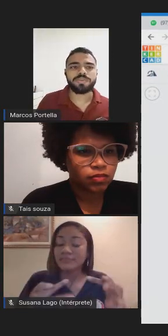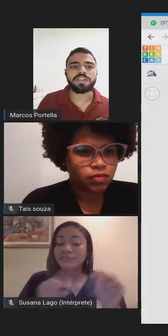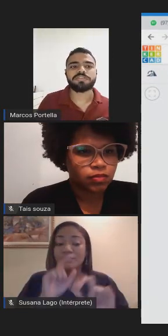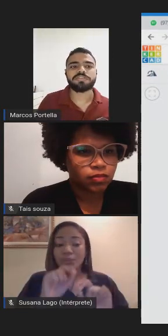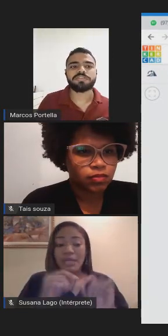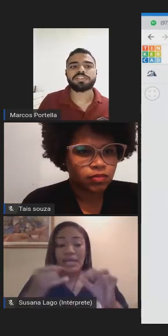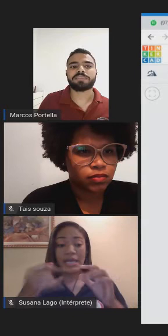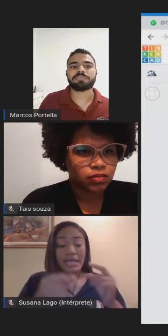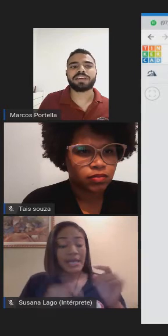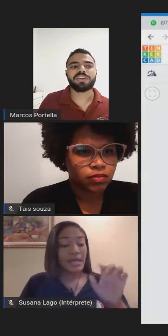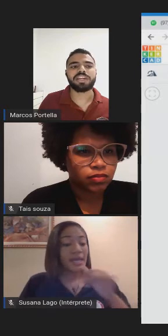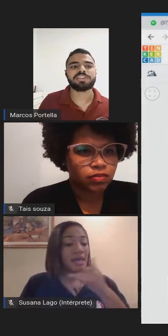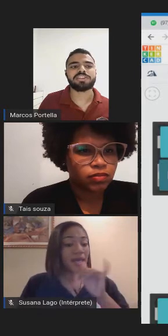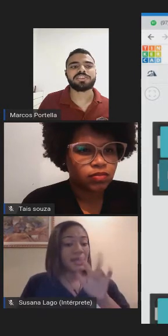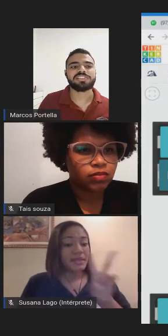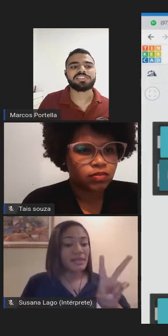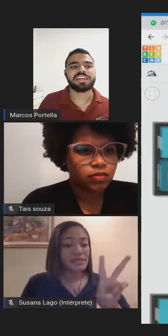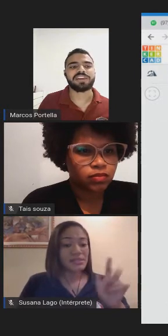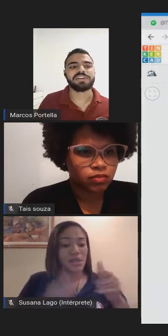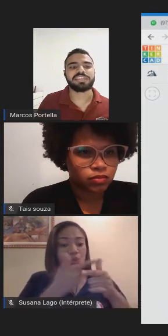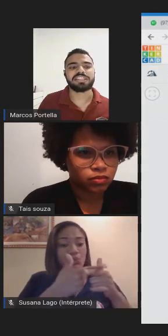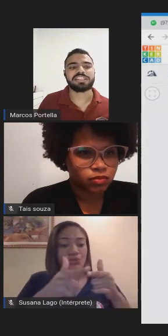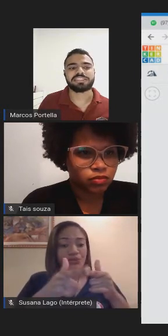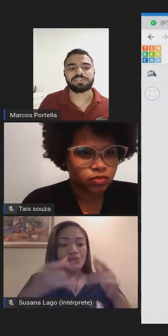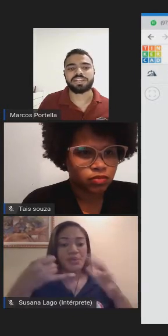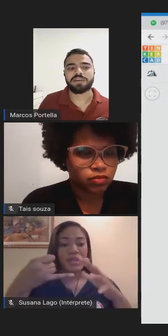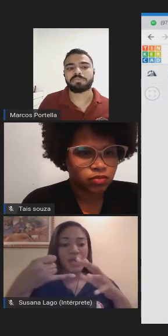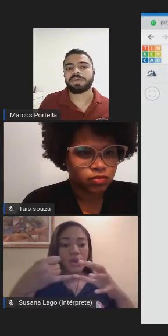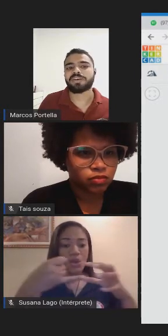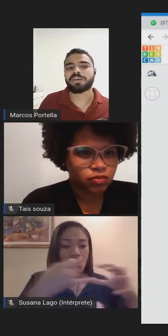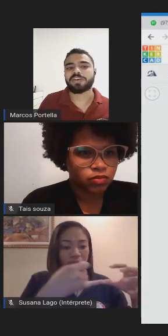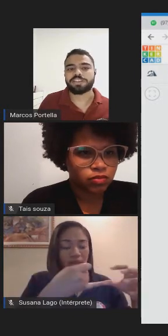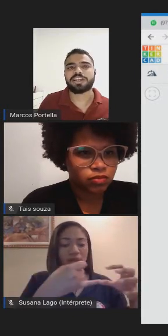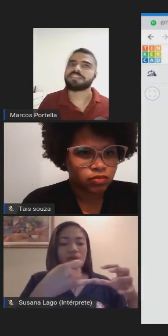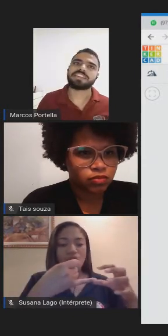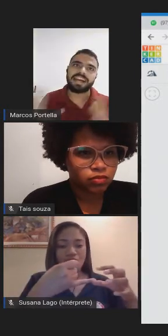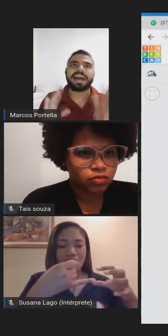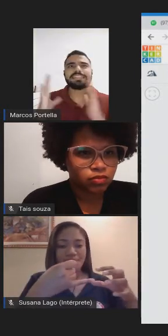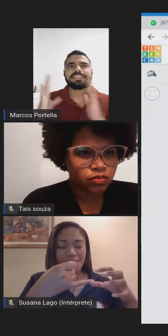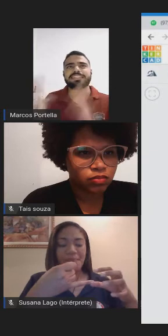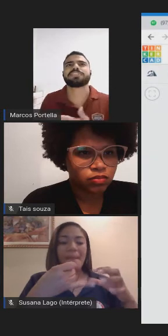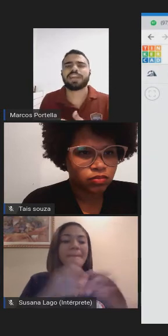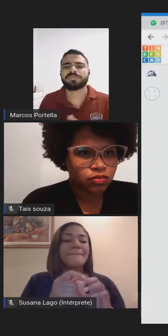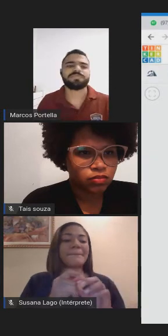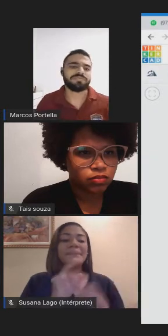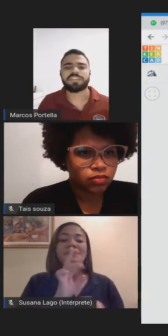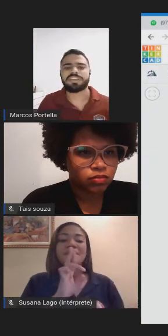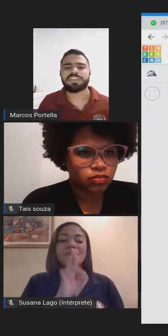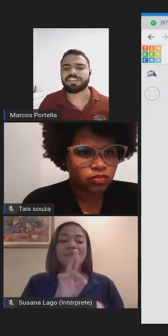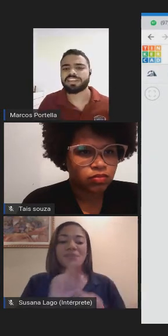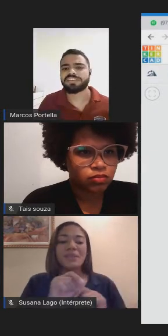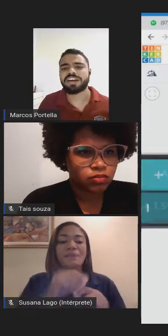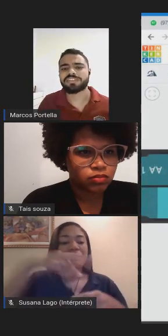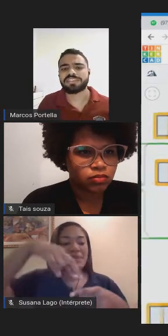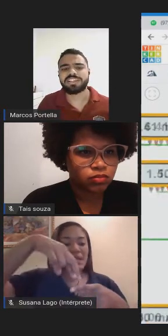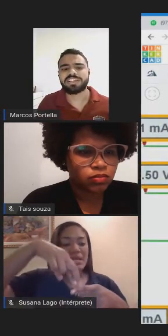tensão, dividir pela minha corrente geral, a tensão geral pela corrente geral, vai dar a resistência geral,